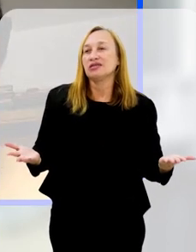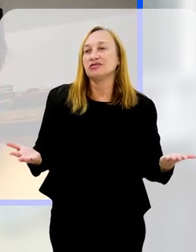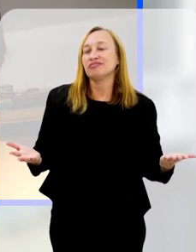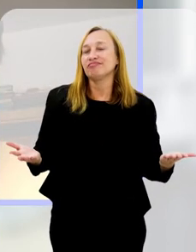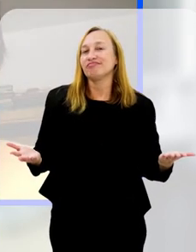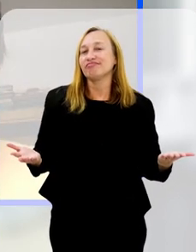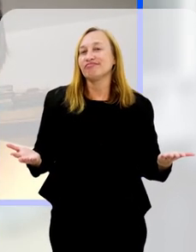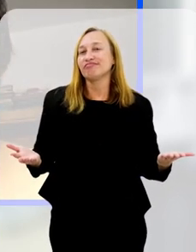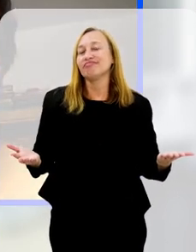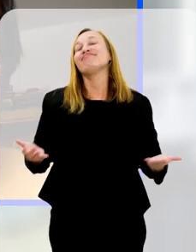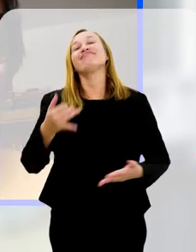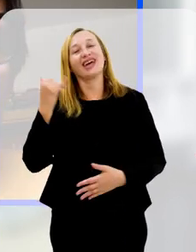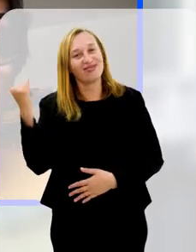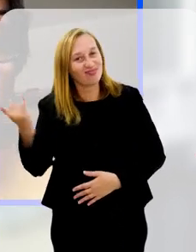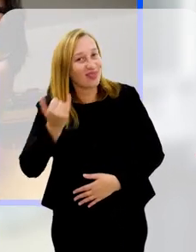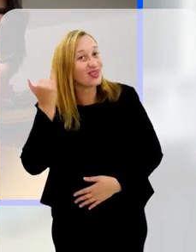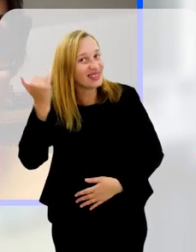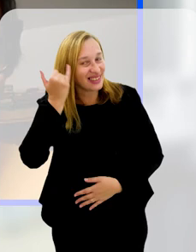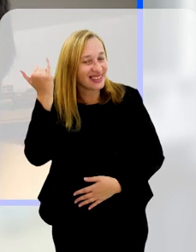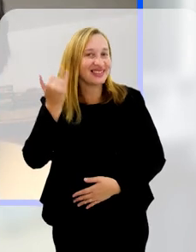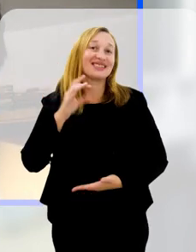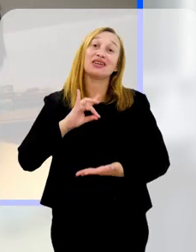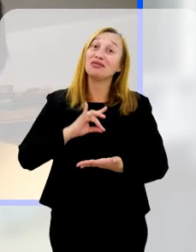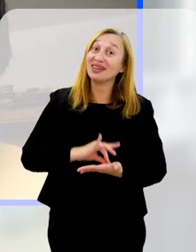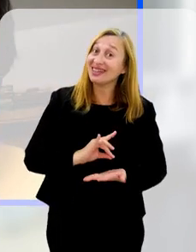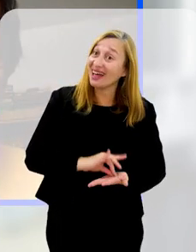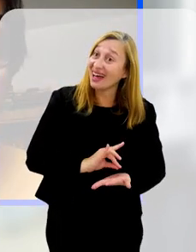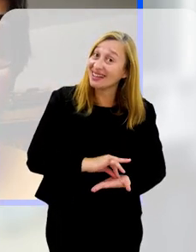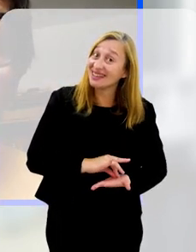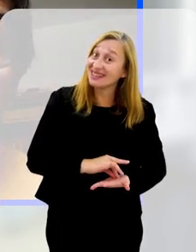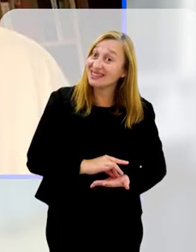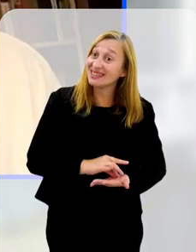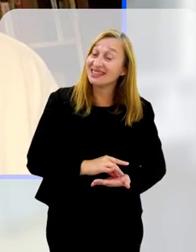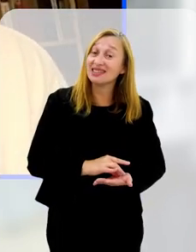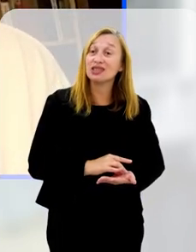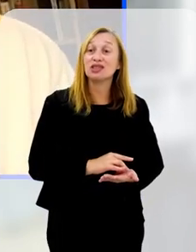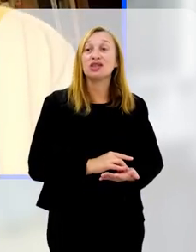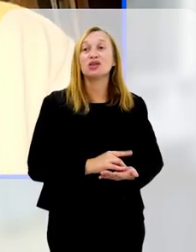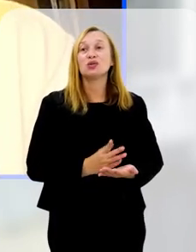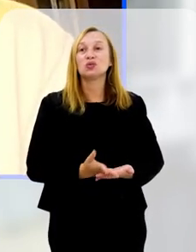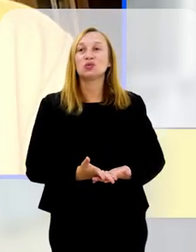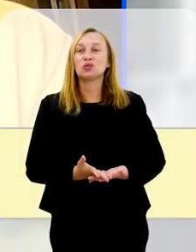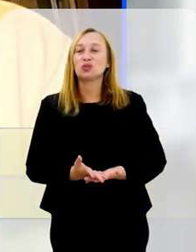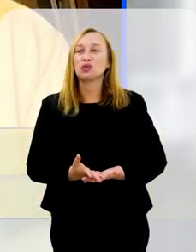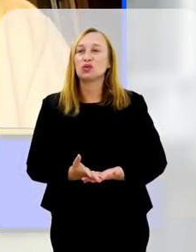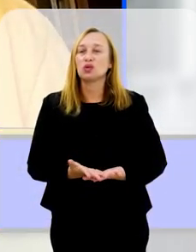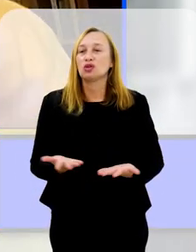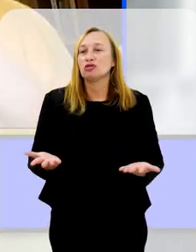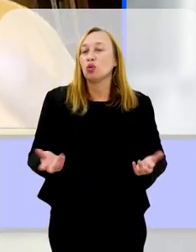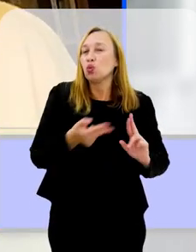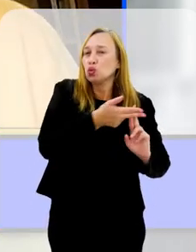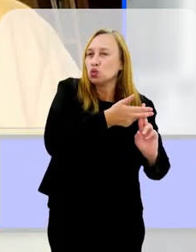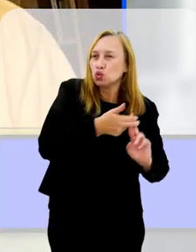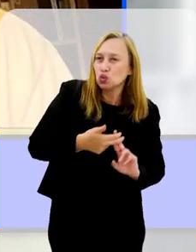Ah, é muito, muito, muito importante. Ou seja, na verdade,